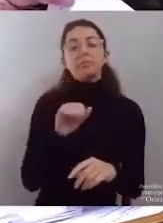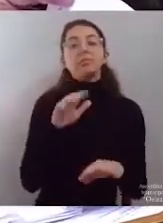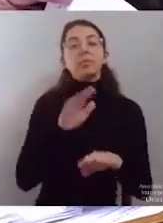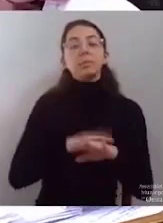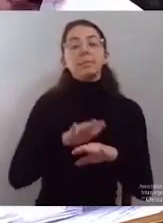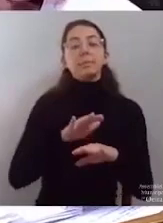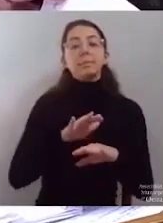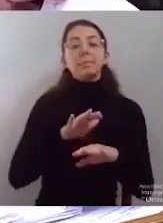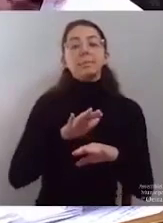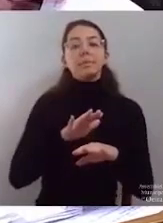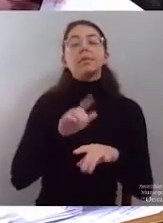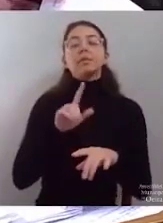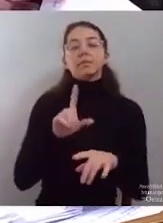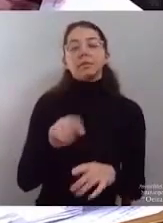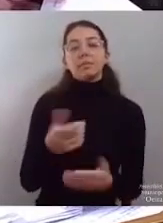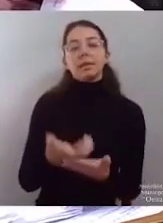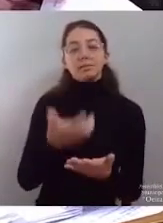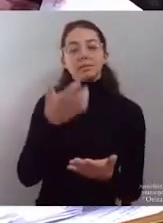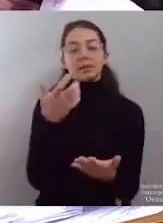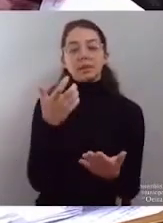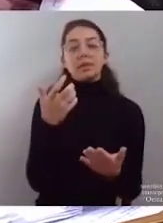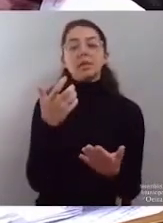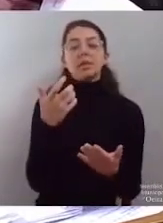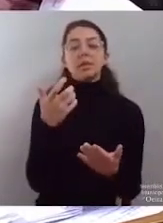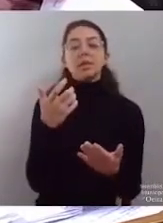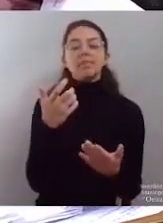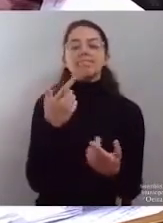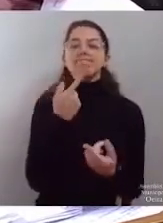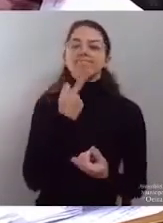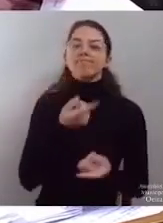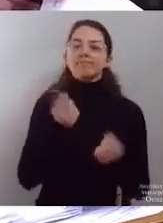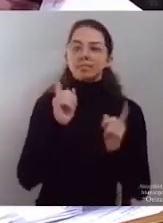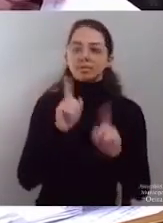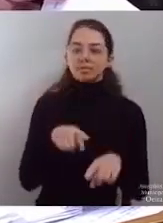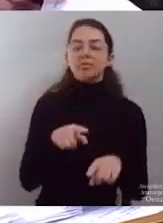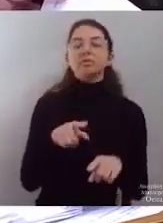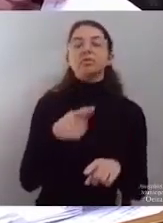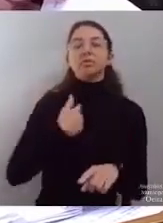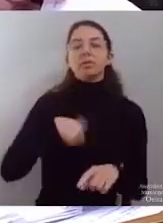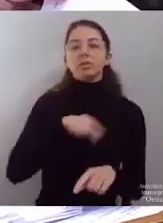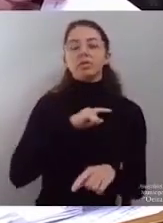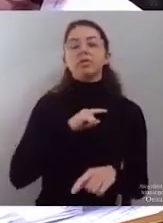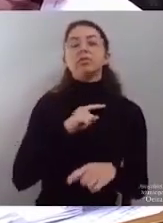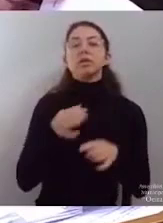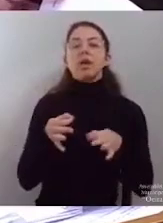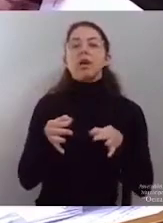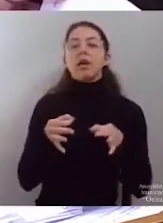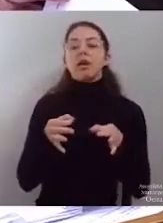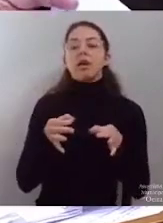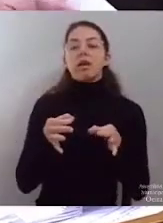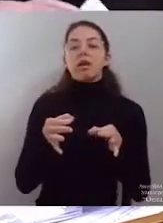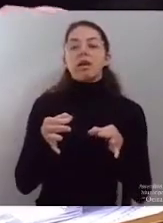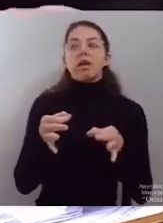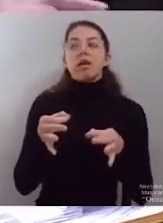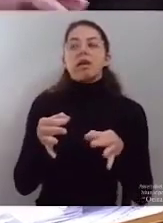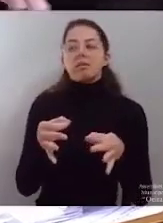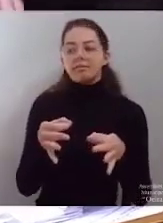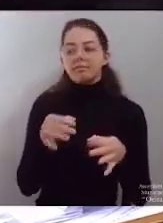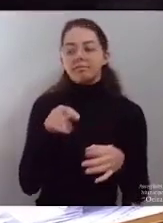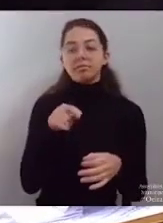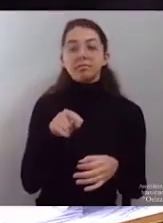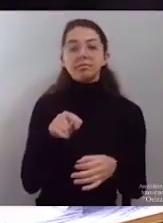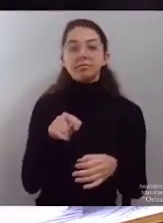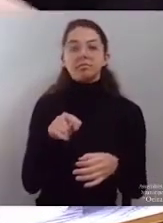de salientar que, mais uma vez, nós estamos aqui a adiar aquilo que é uma